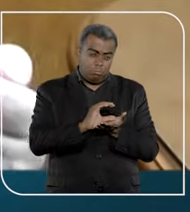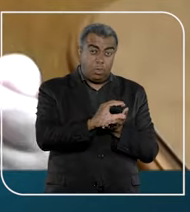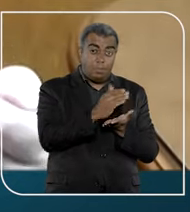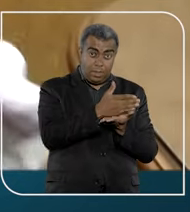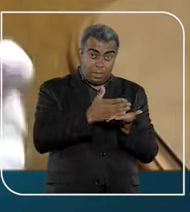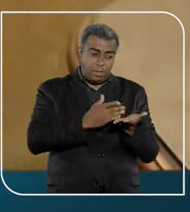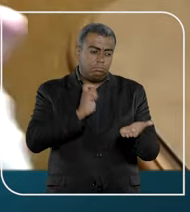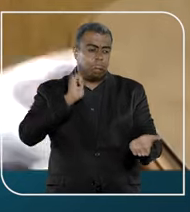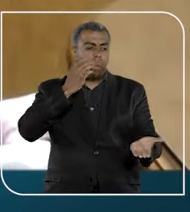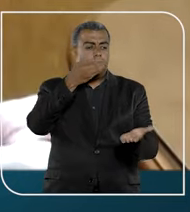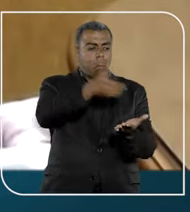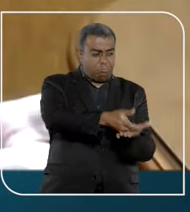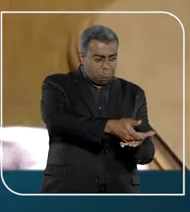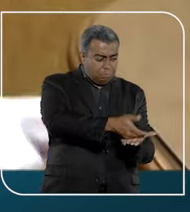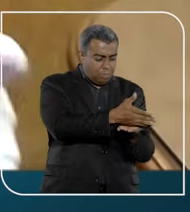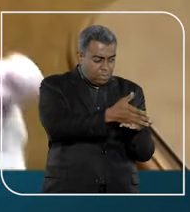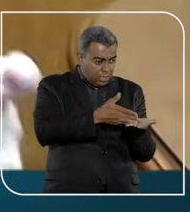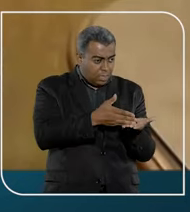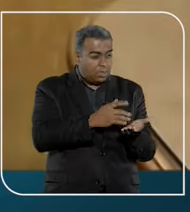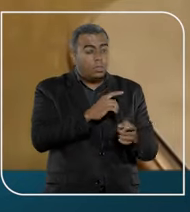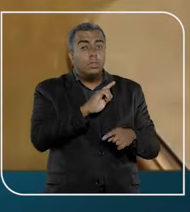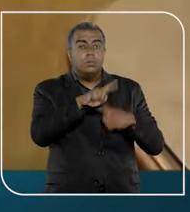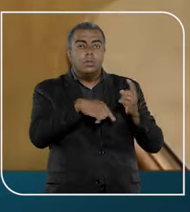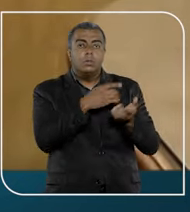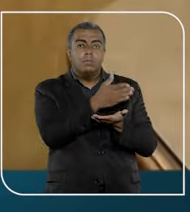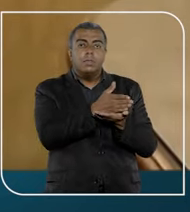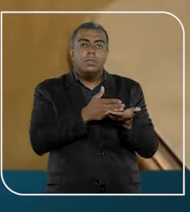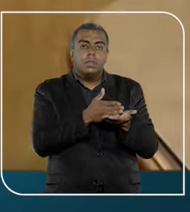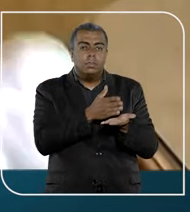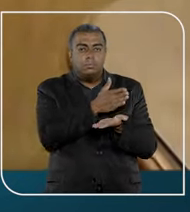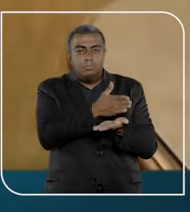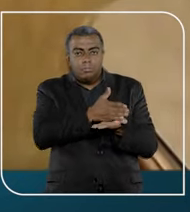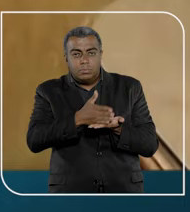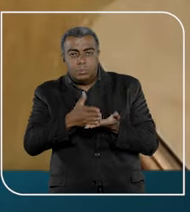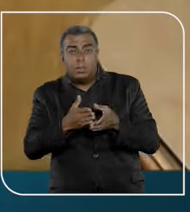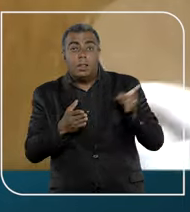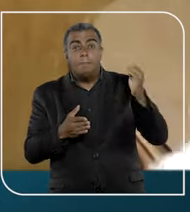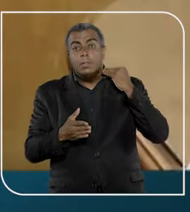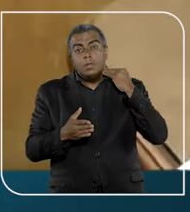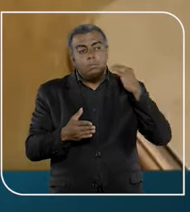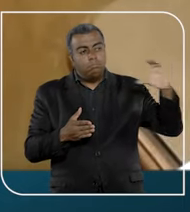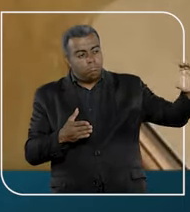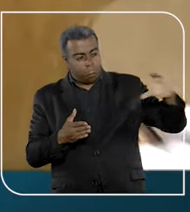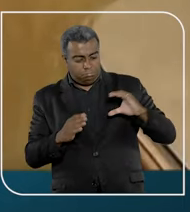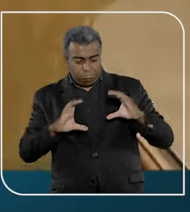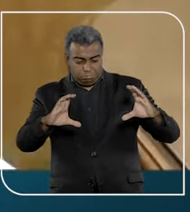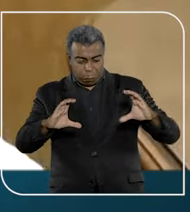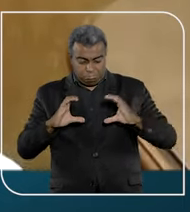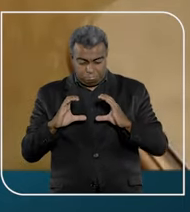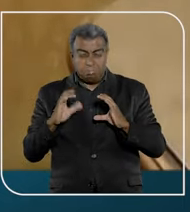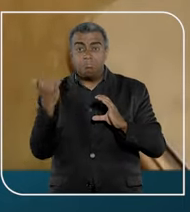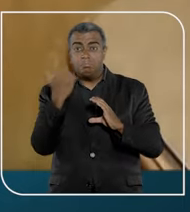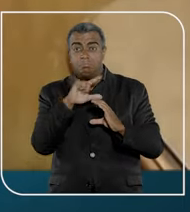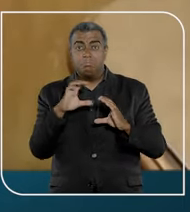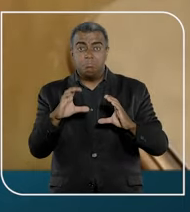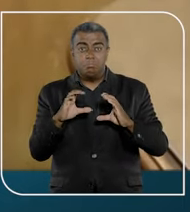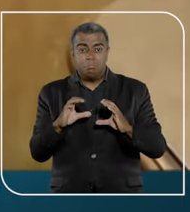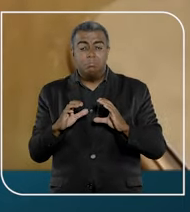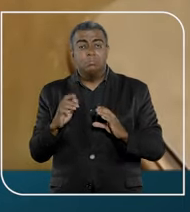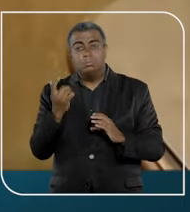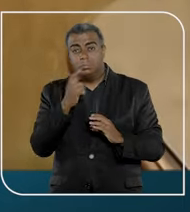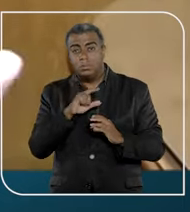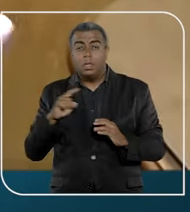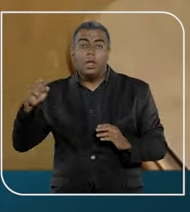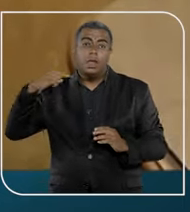pagou à vista uma parte e financiou o resto. Aí o banco depositou a outra parte e a gente ficou com o